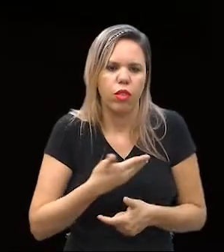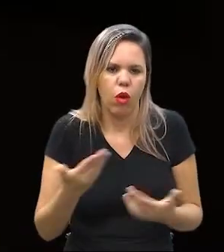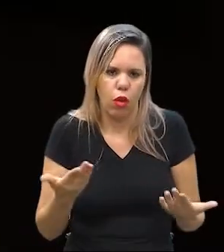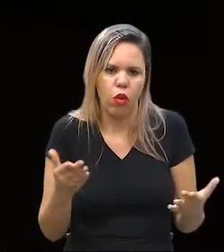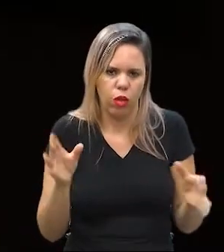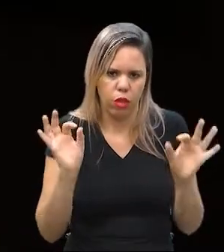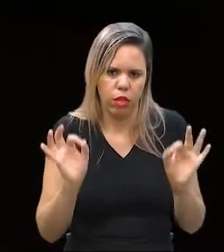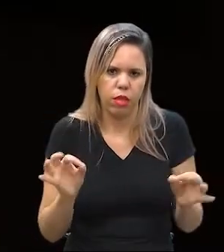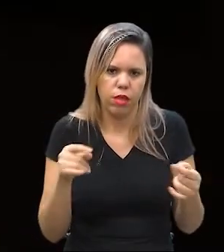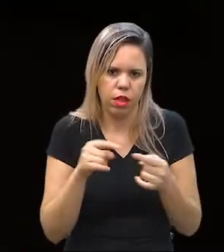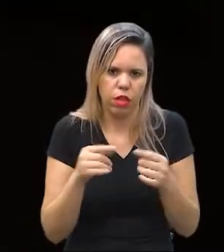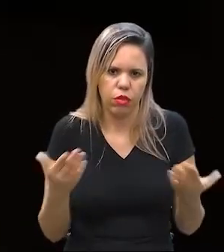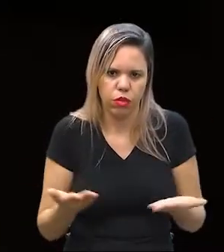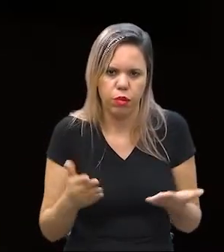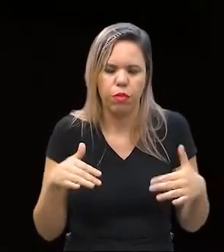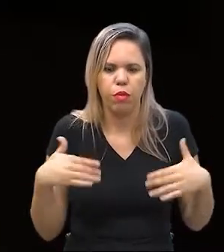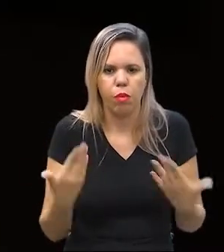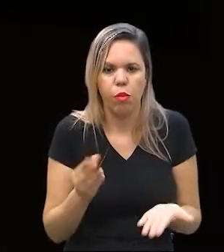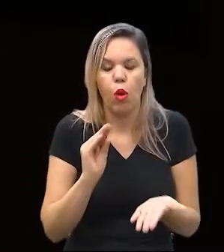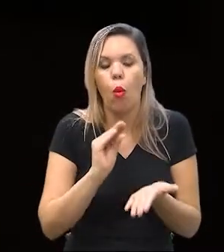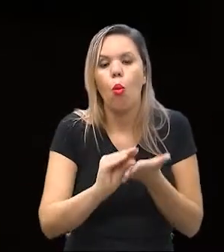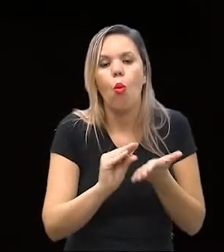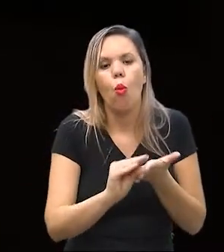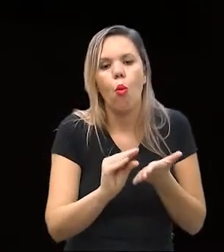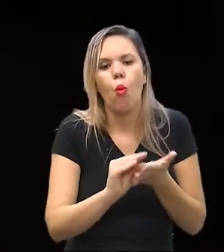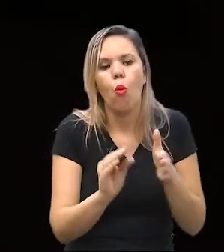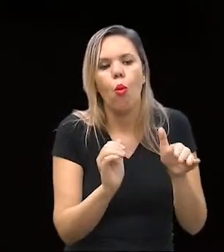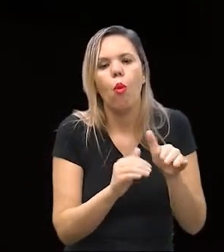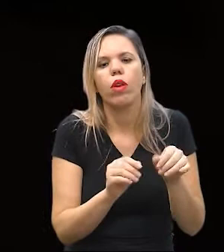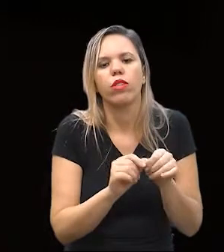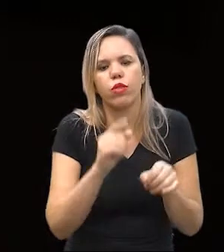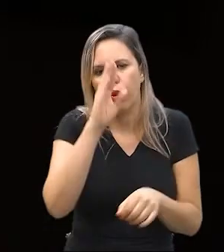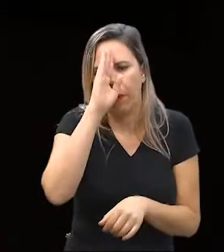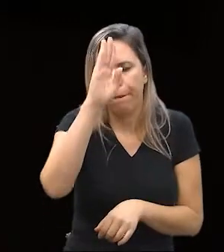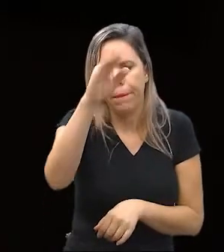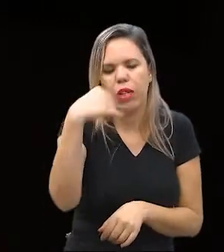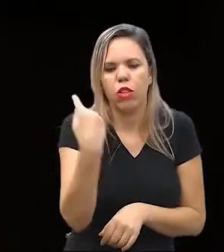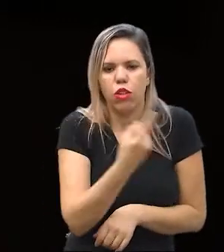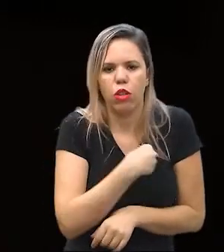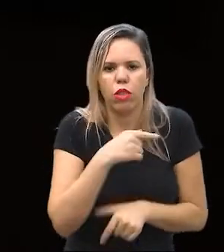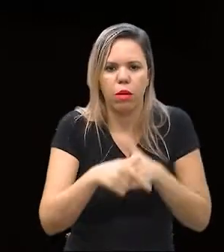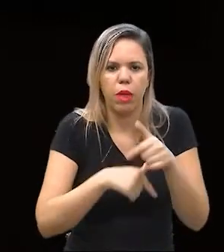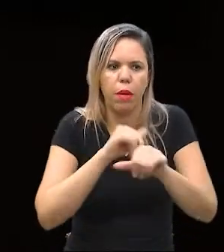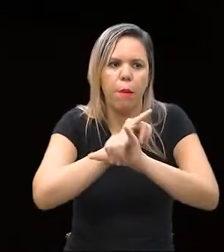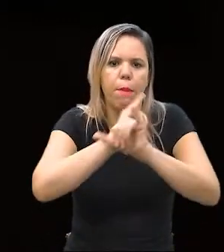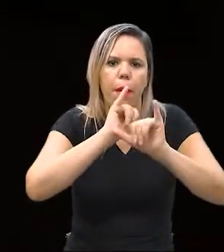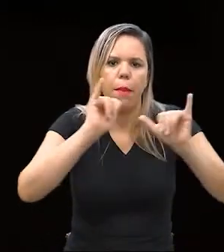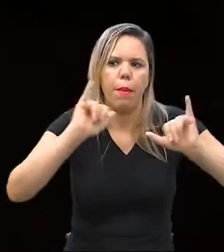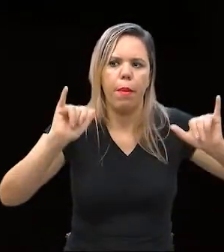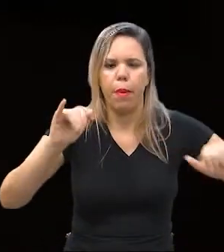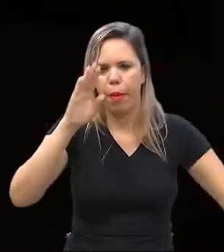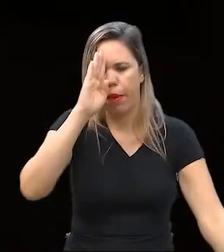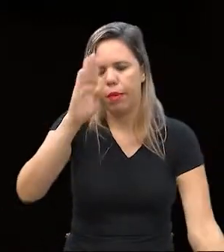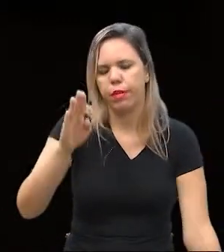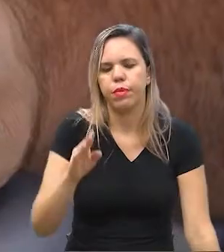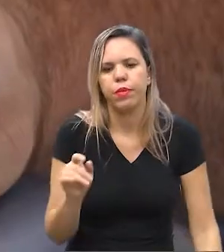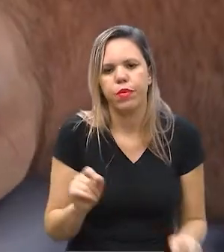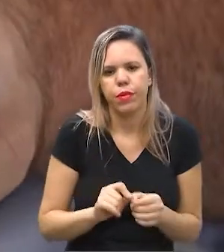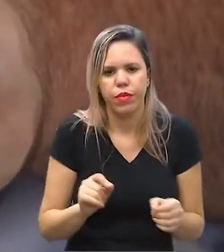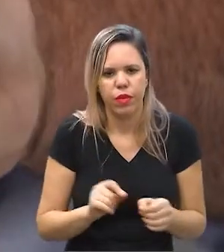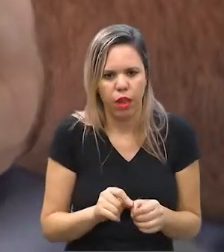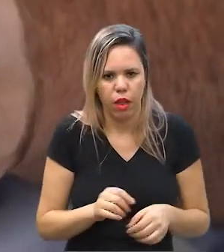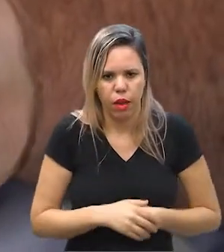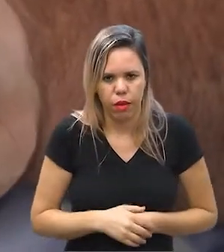redondinho isso. E quanto a investimento, o nosso principal investimento foi em marketing e divulgação. Então, a gente fez